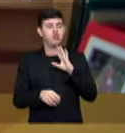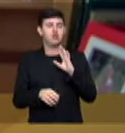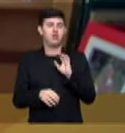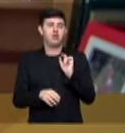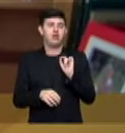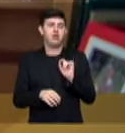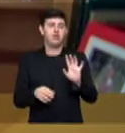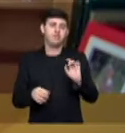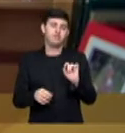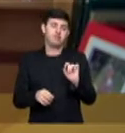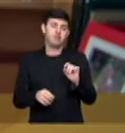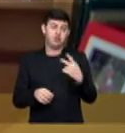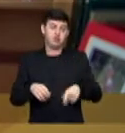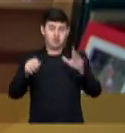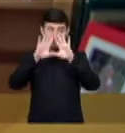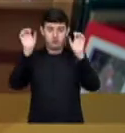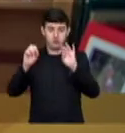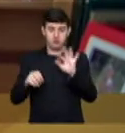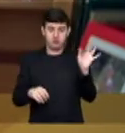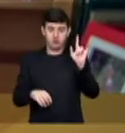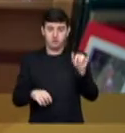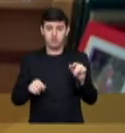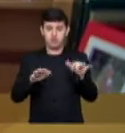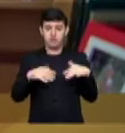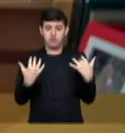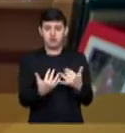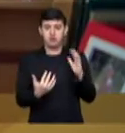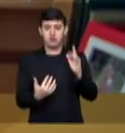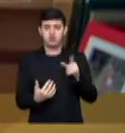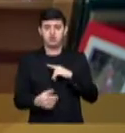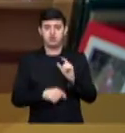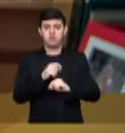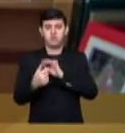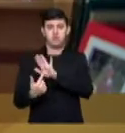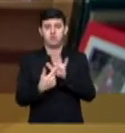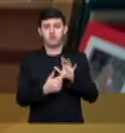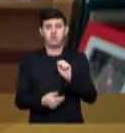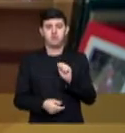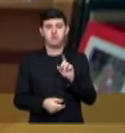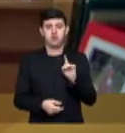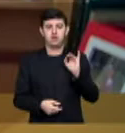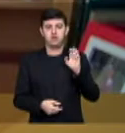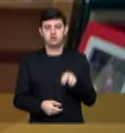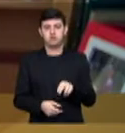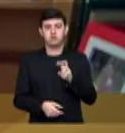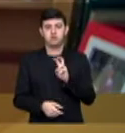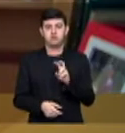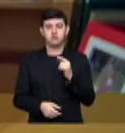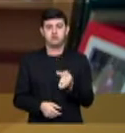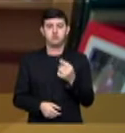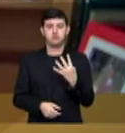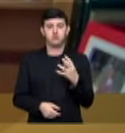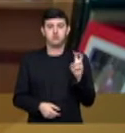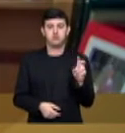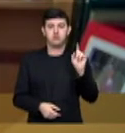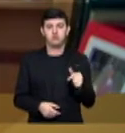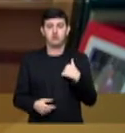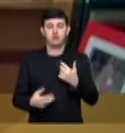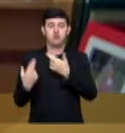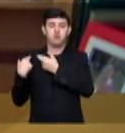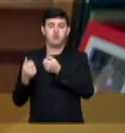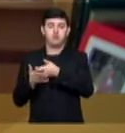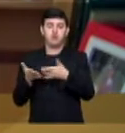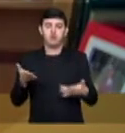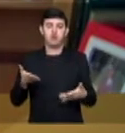Colégio Supremo Tribunal Federal em sua composição plenária, como procuramos demonstrar na ADIM 5745, relatada